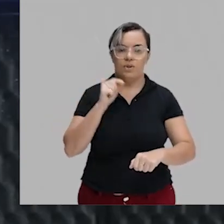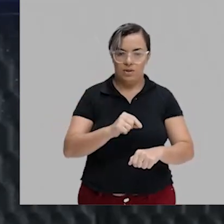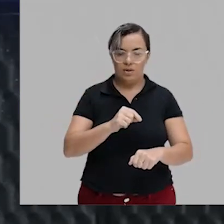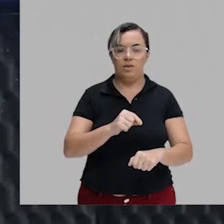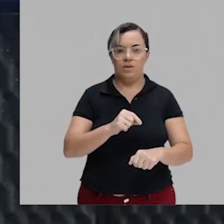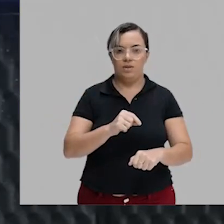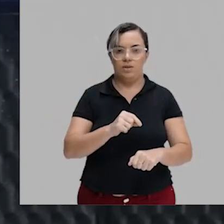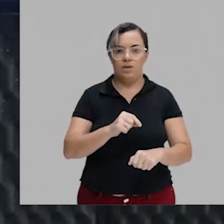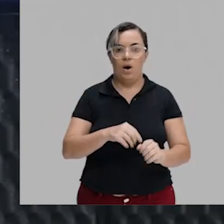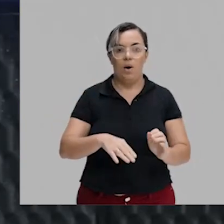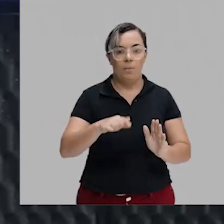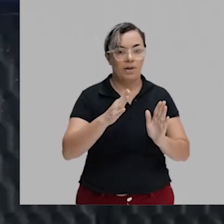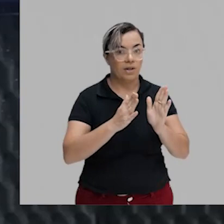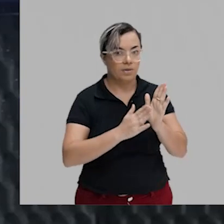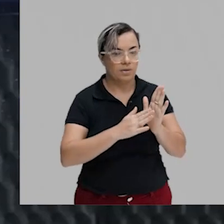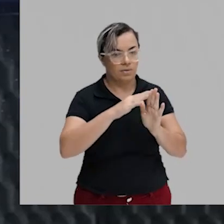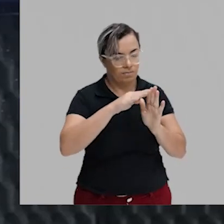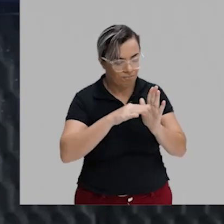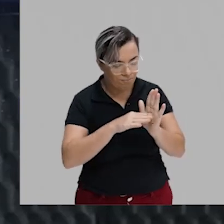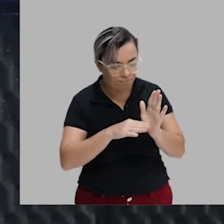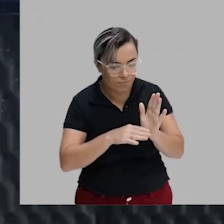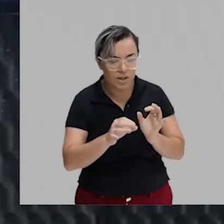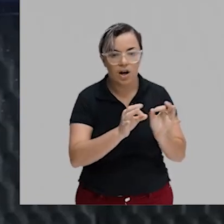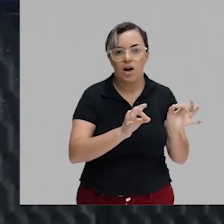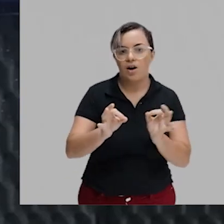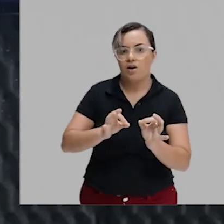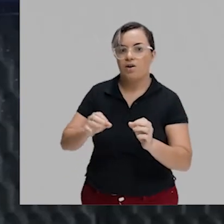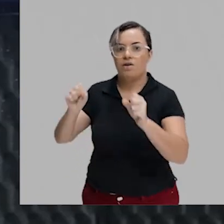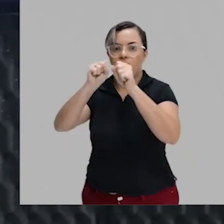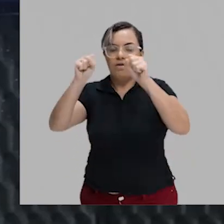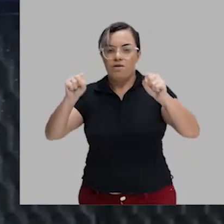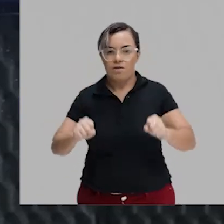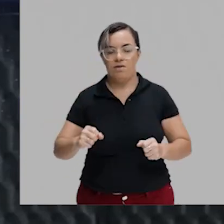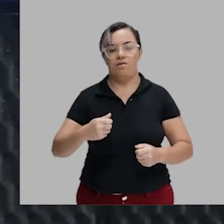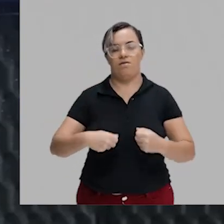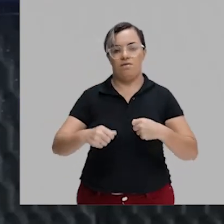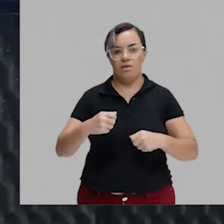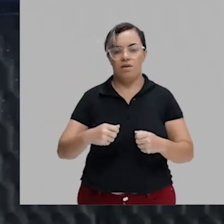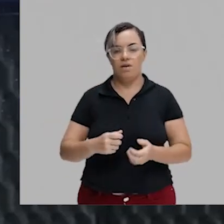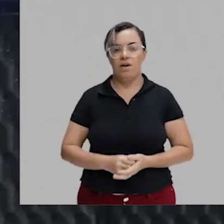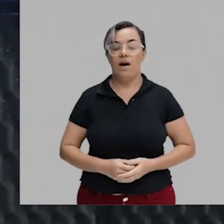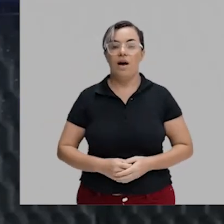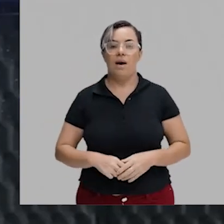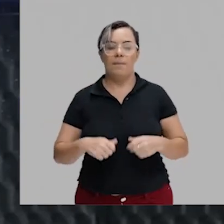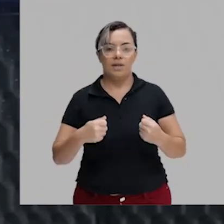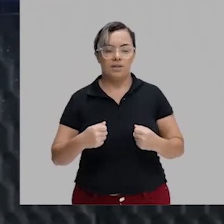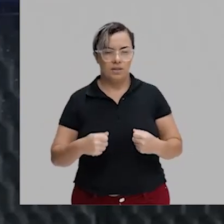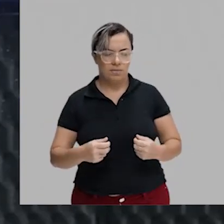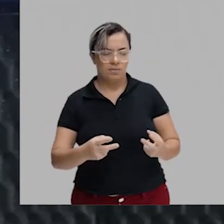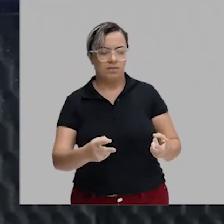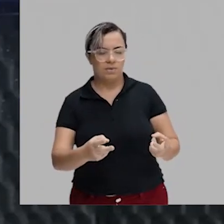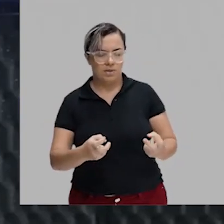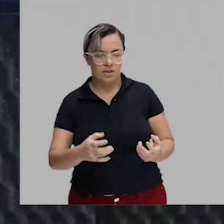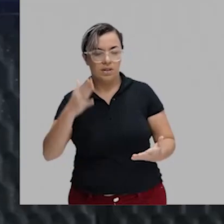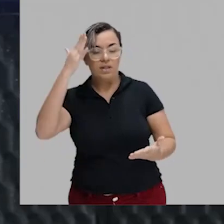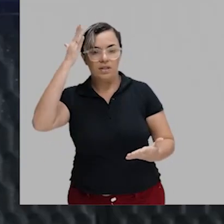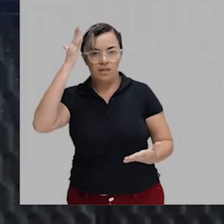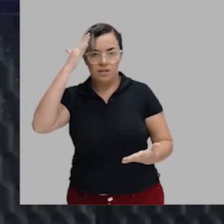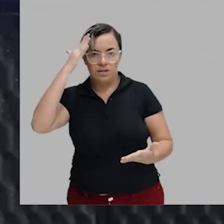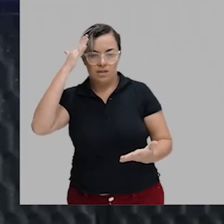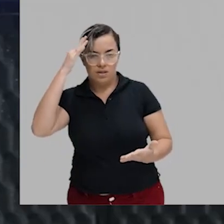medida mercantilista. É preciso observar que alguns estados europeus, alguns